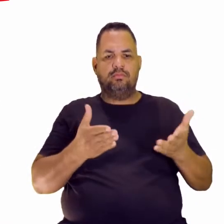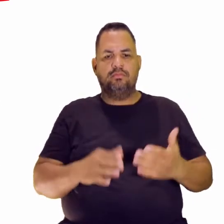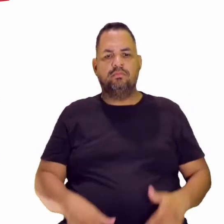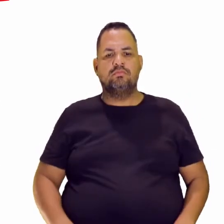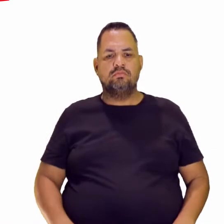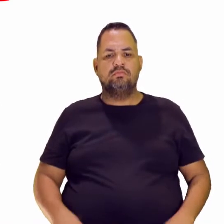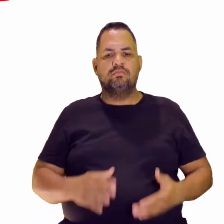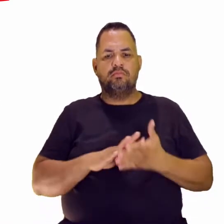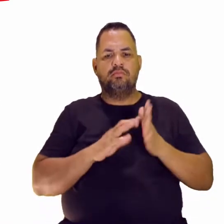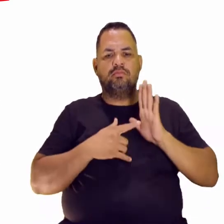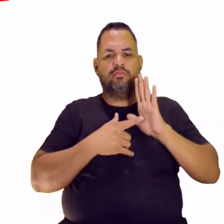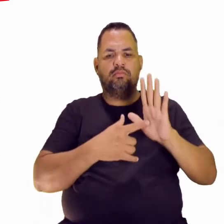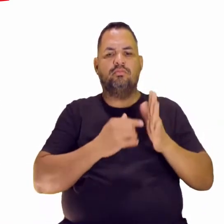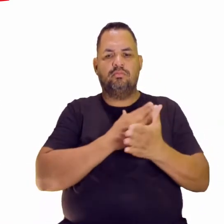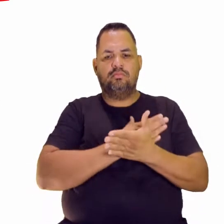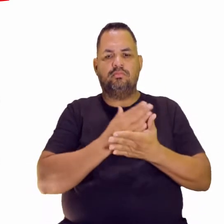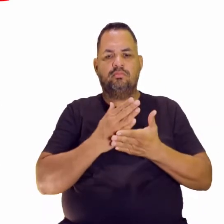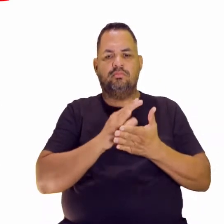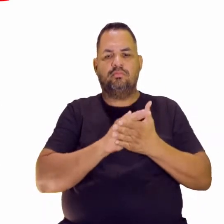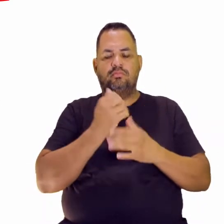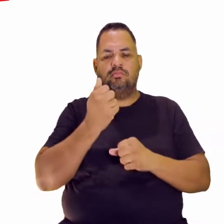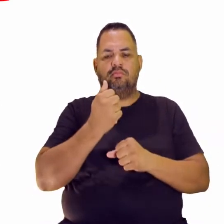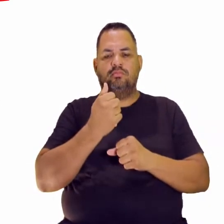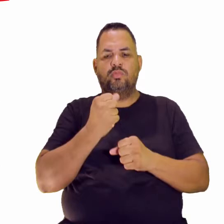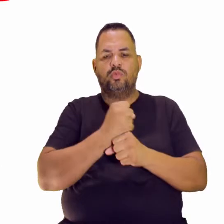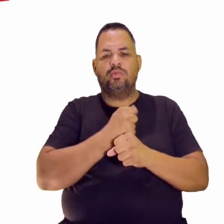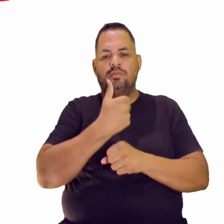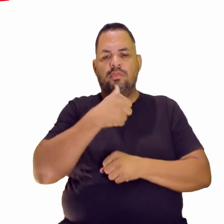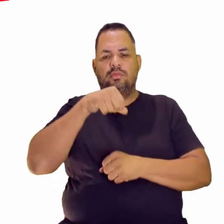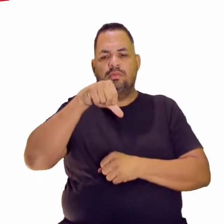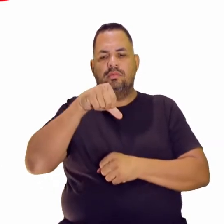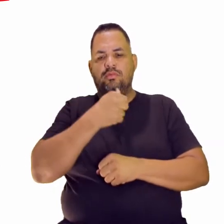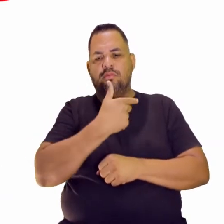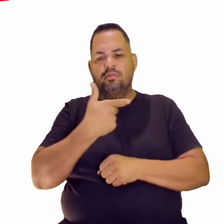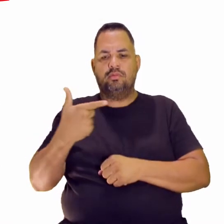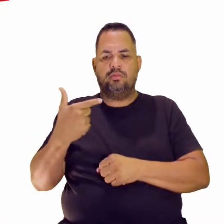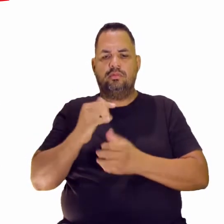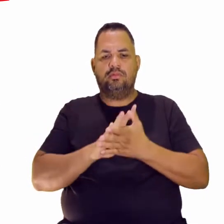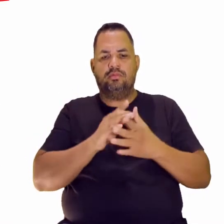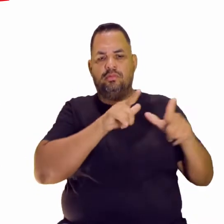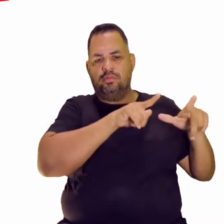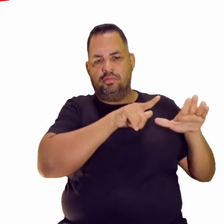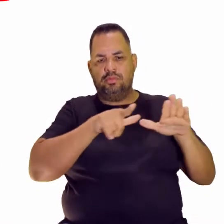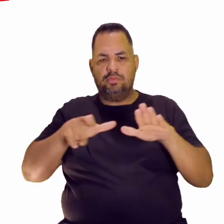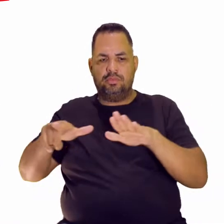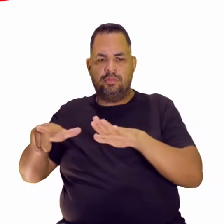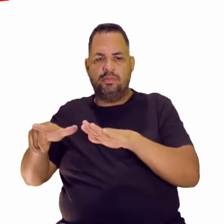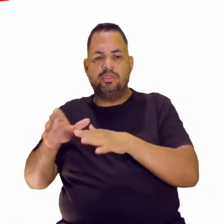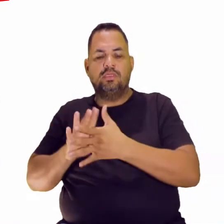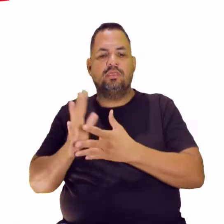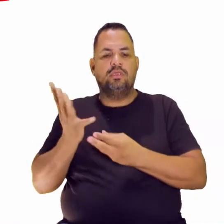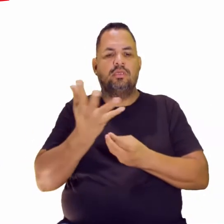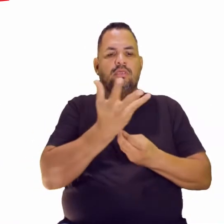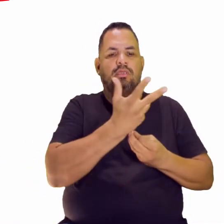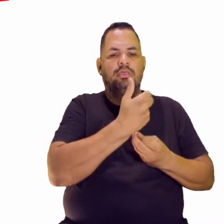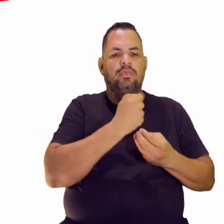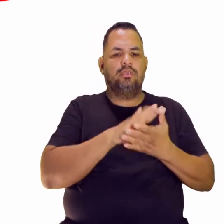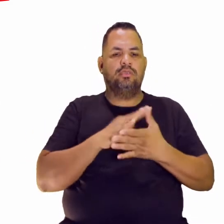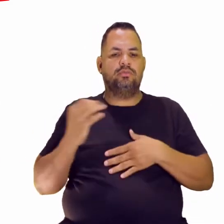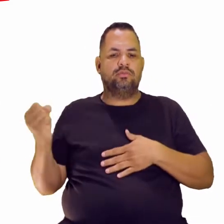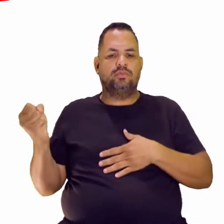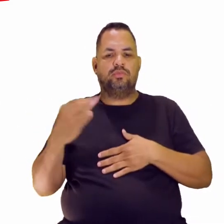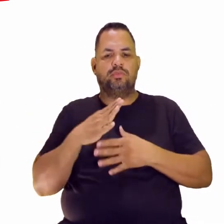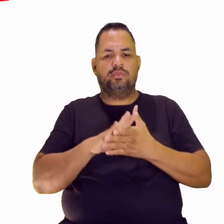época, deflagrado a partir de 1922, com a Semana da Arte Moderna em São Paulo.